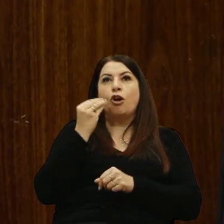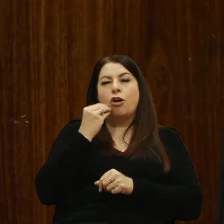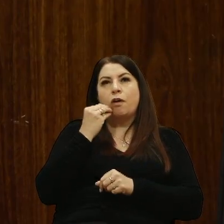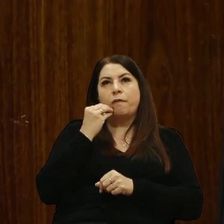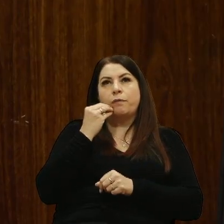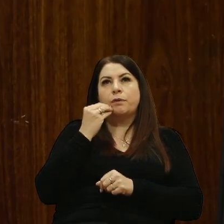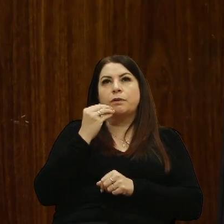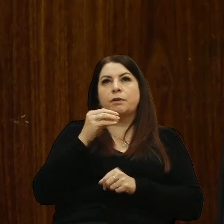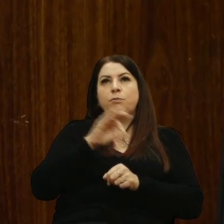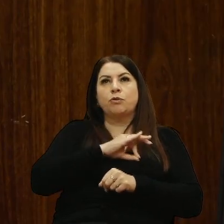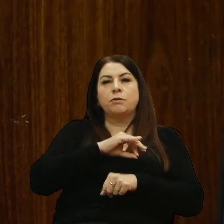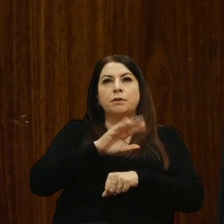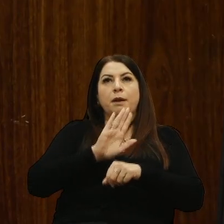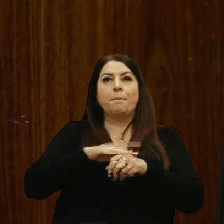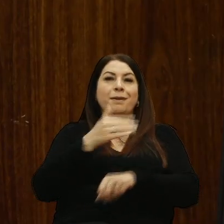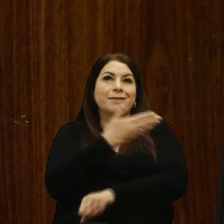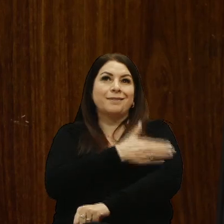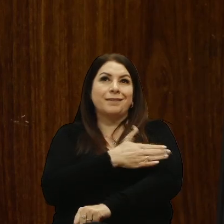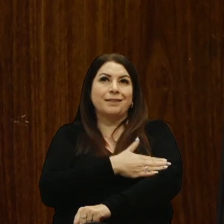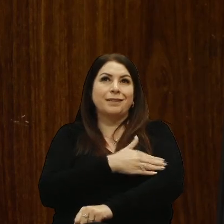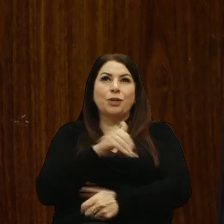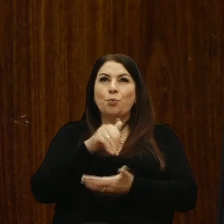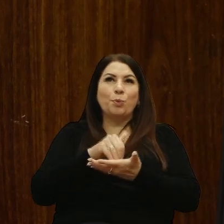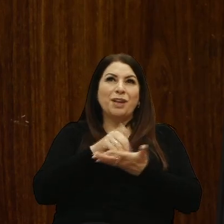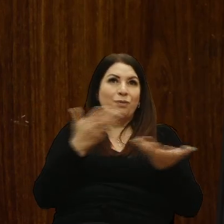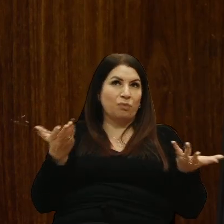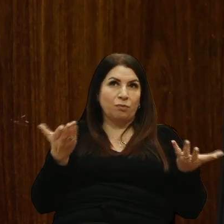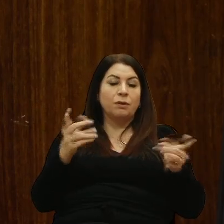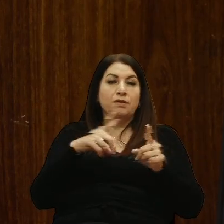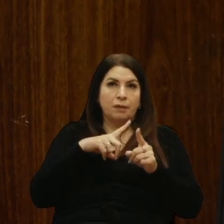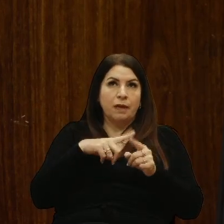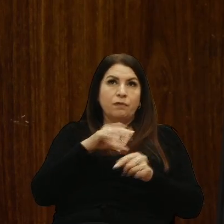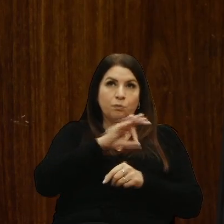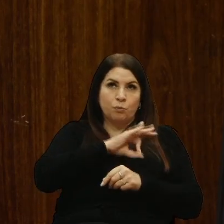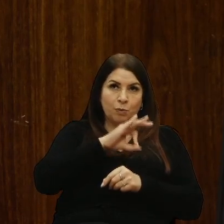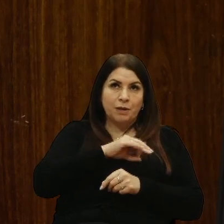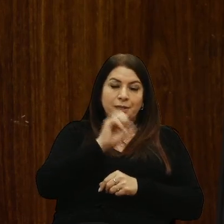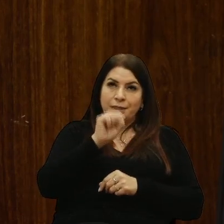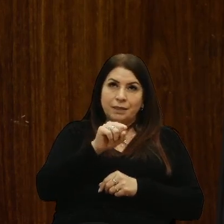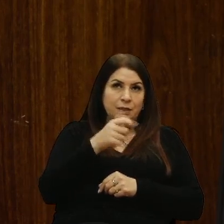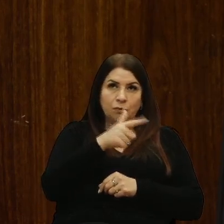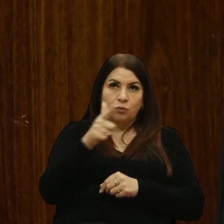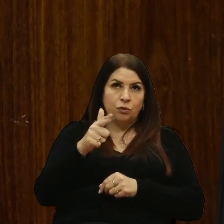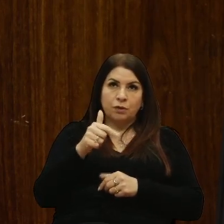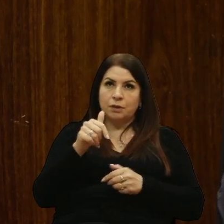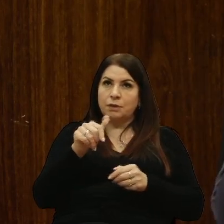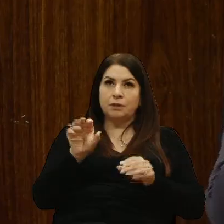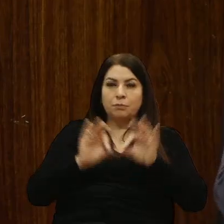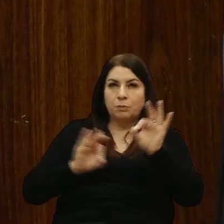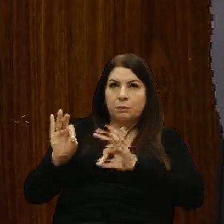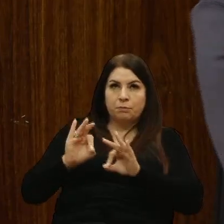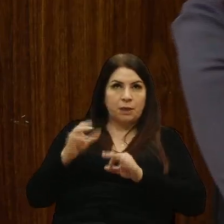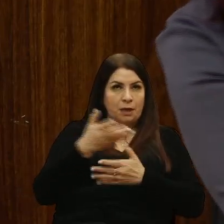mais treinada, mas é o mínimo disso. Teve policiais, sim, que não tinham o mínimo preparo